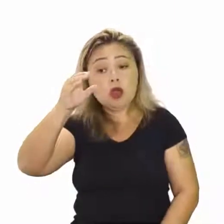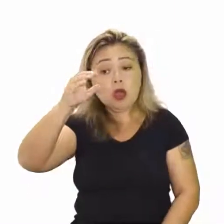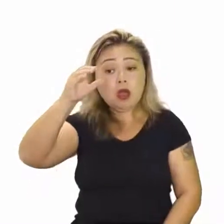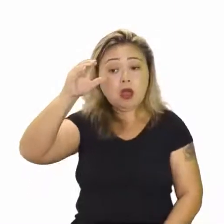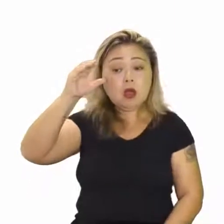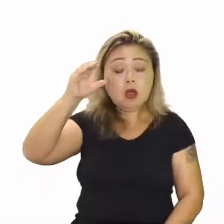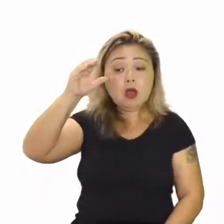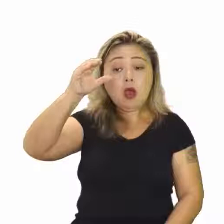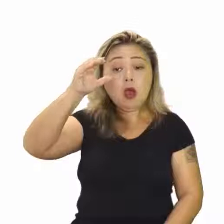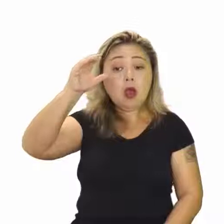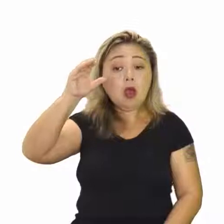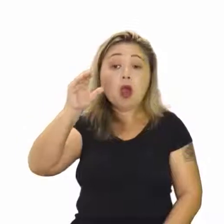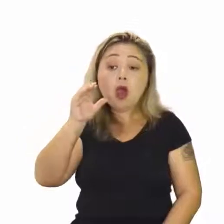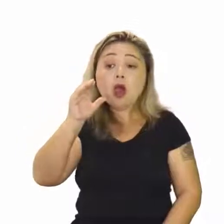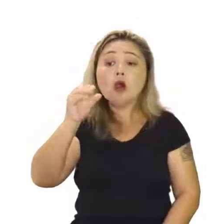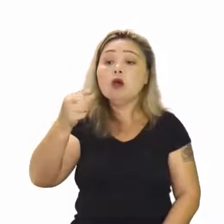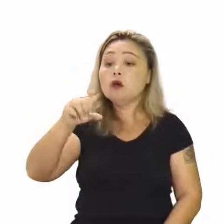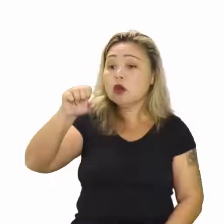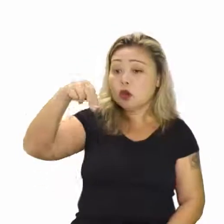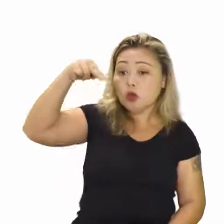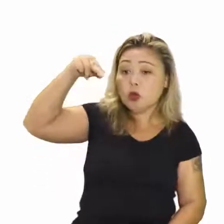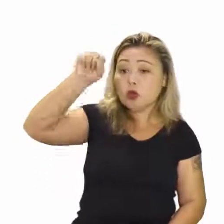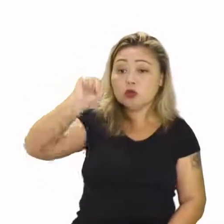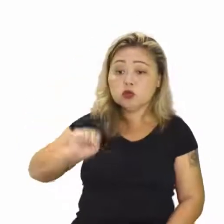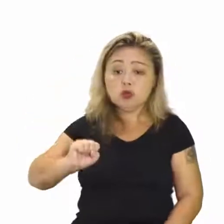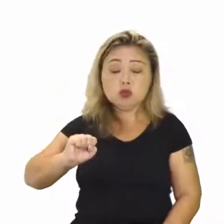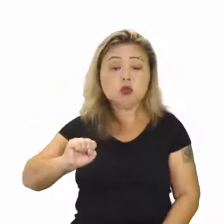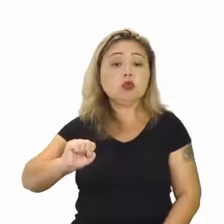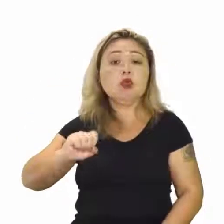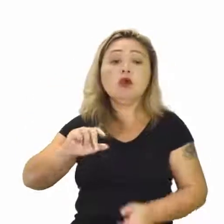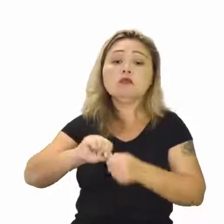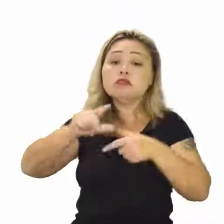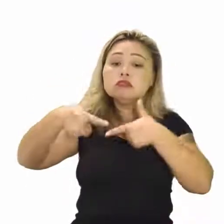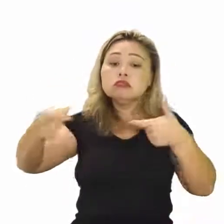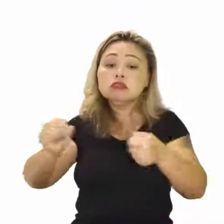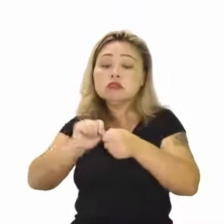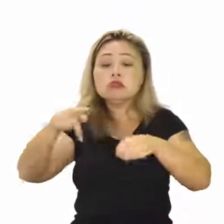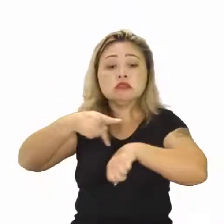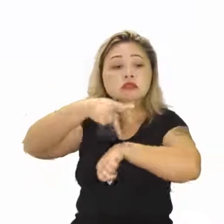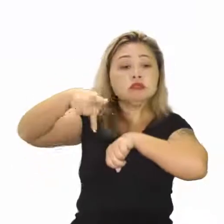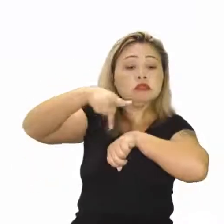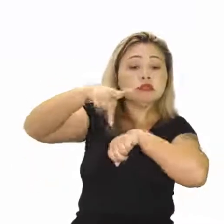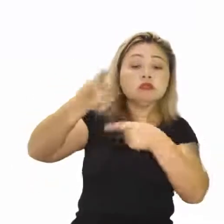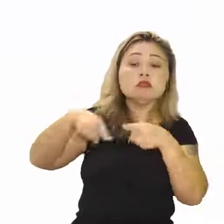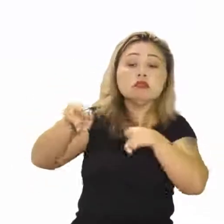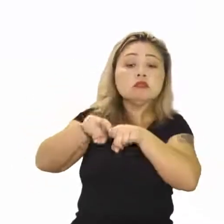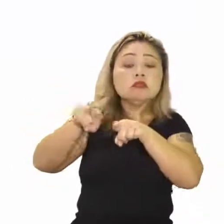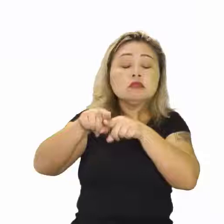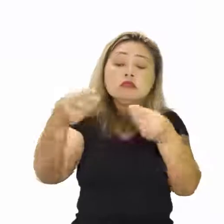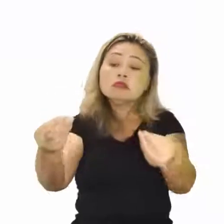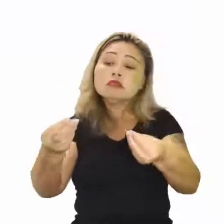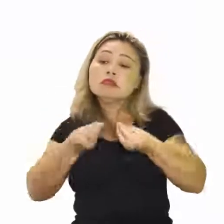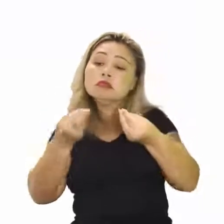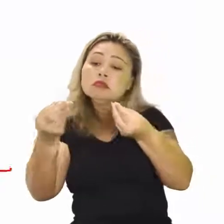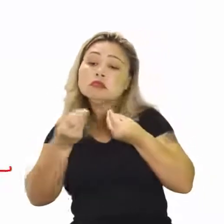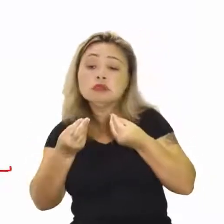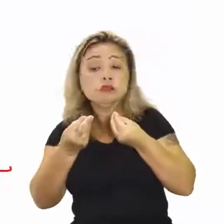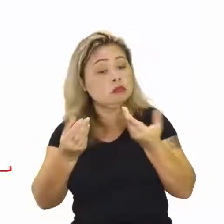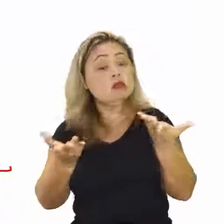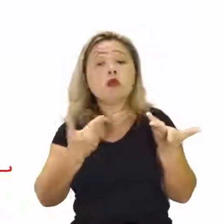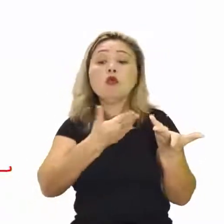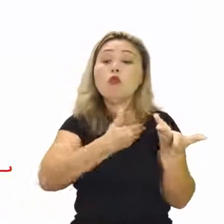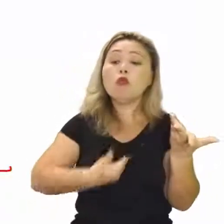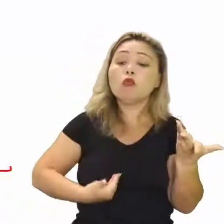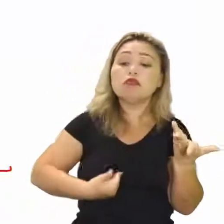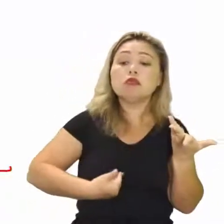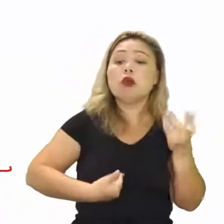contra a Coreia do Sul, o Japão e outros países do Sudeste Asiático também começaram a receber os recursos do governo